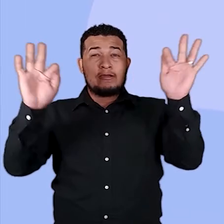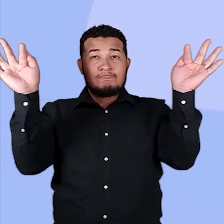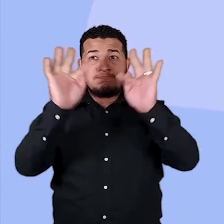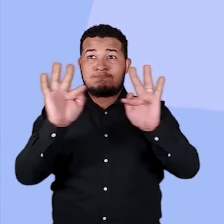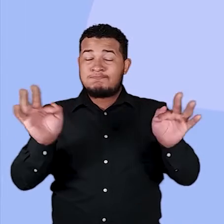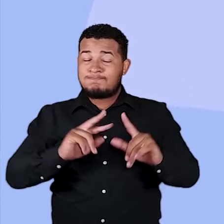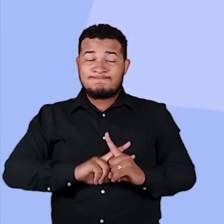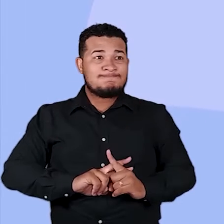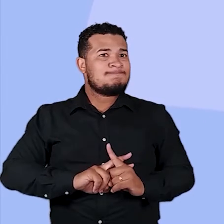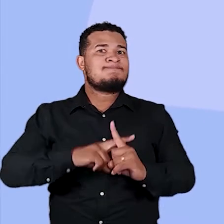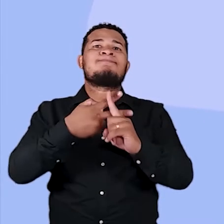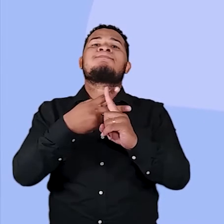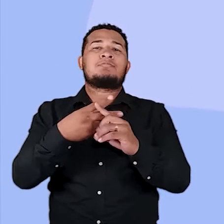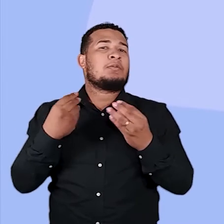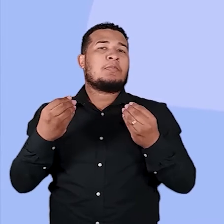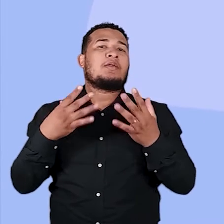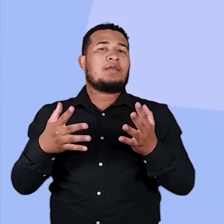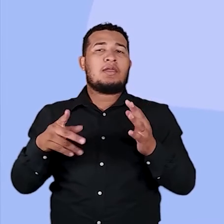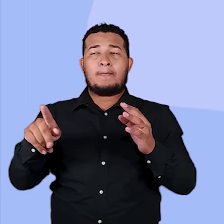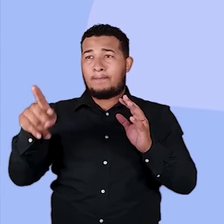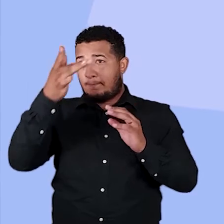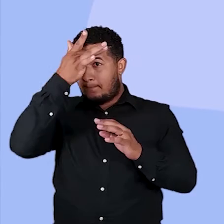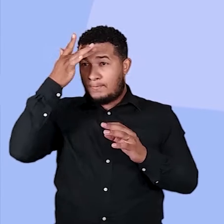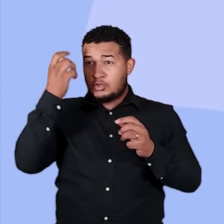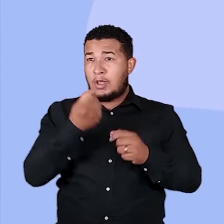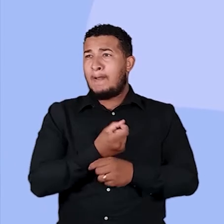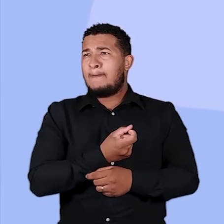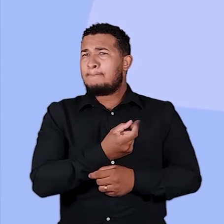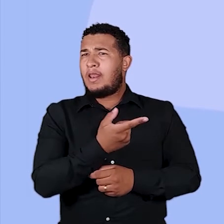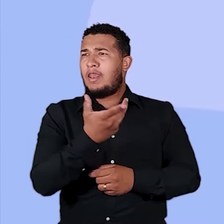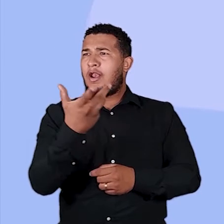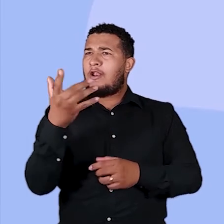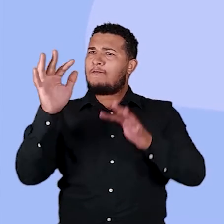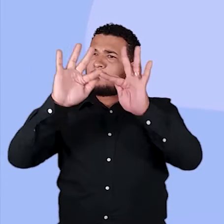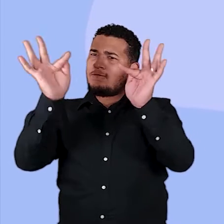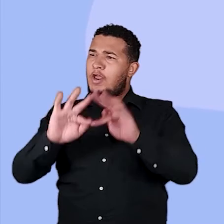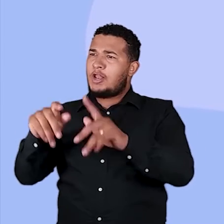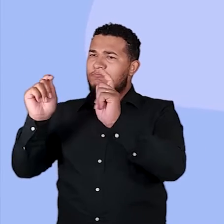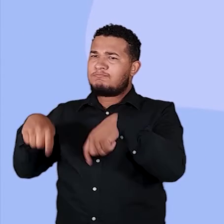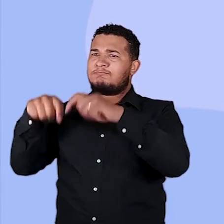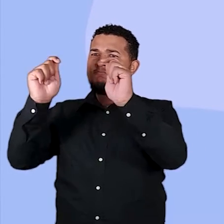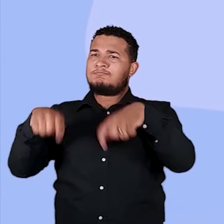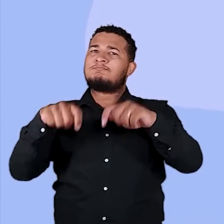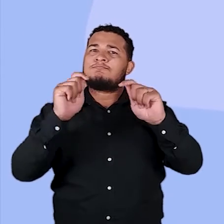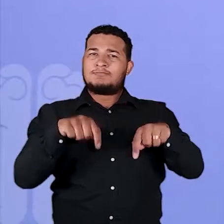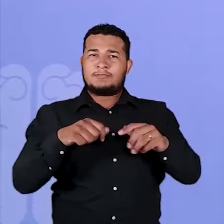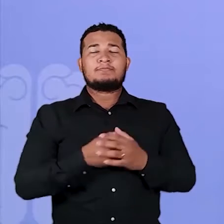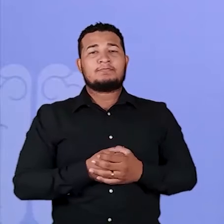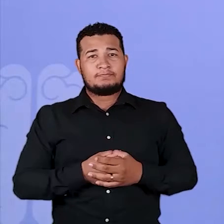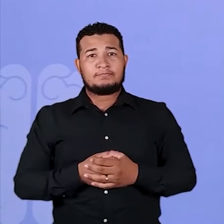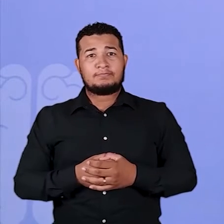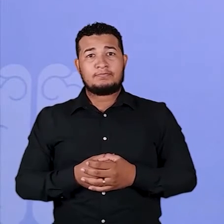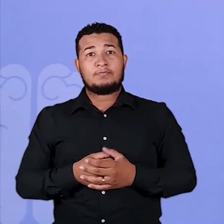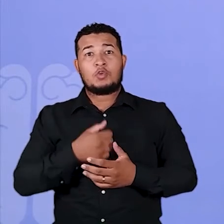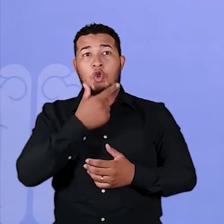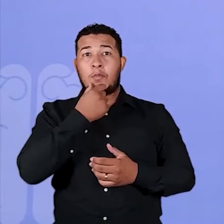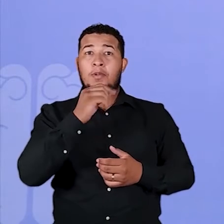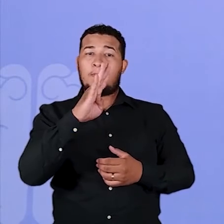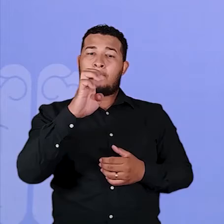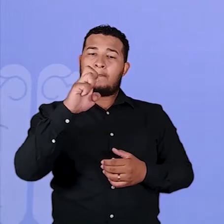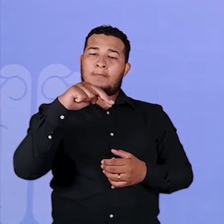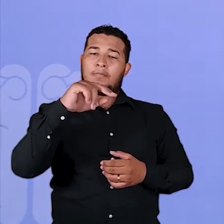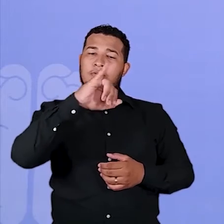maior felicidade possível para a maior quantidade de pessoas possíveis. Para Jeremy